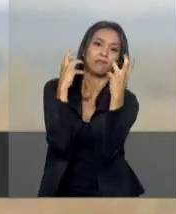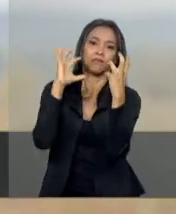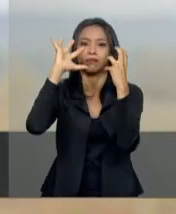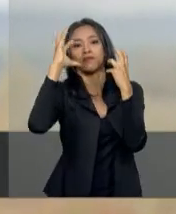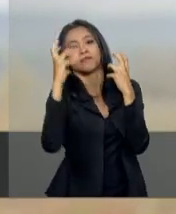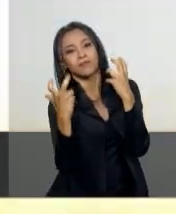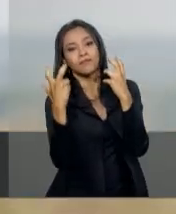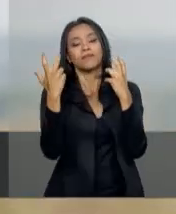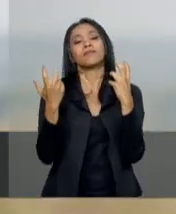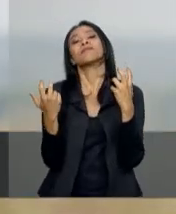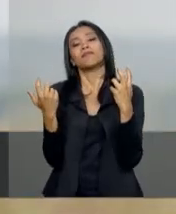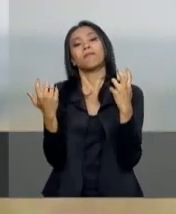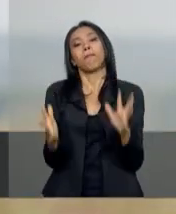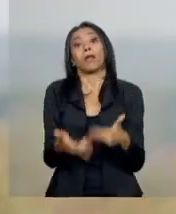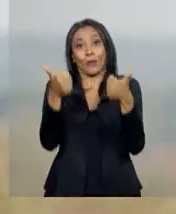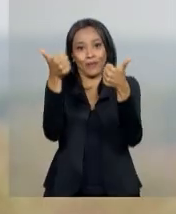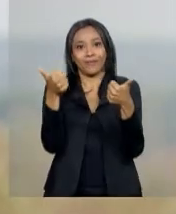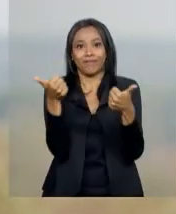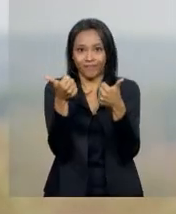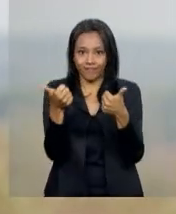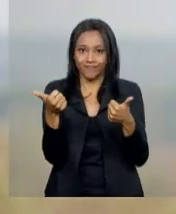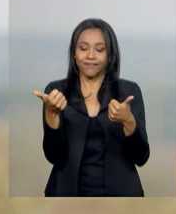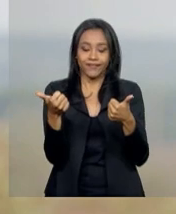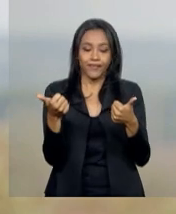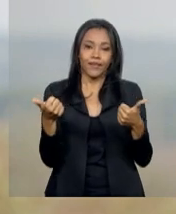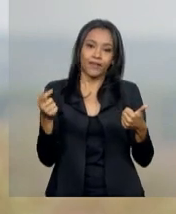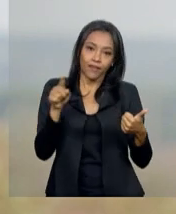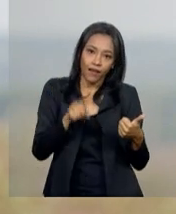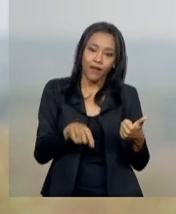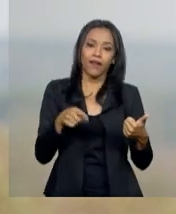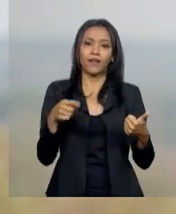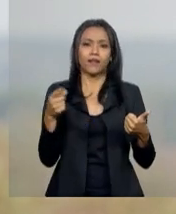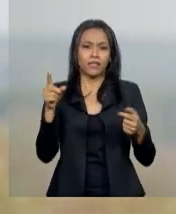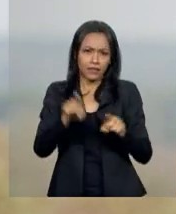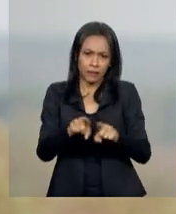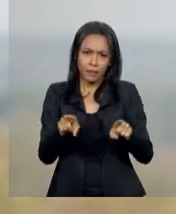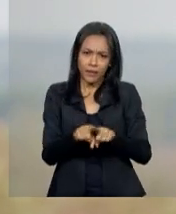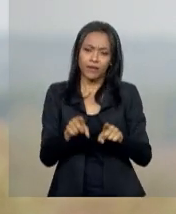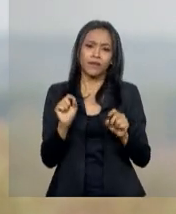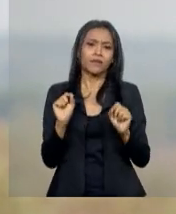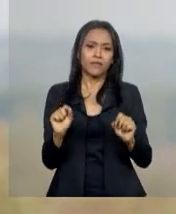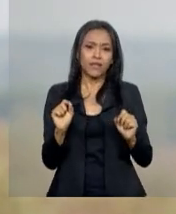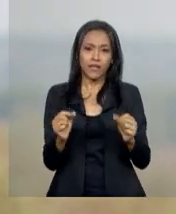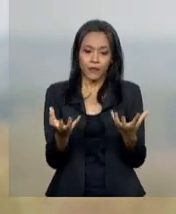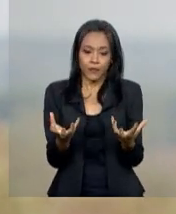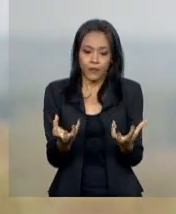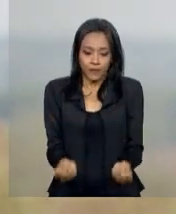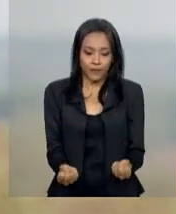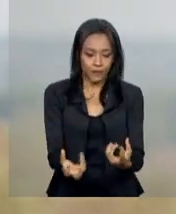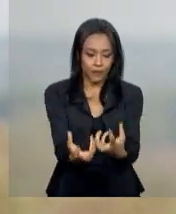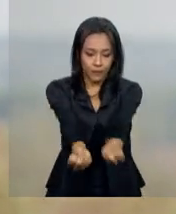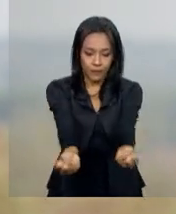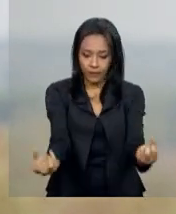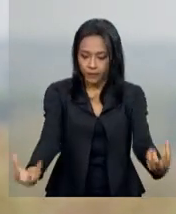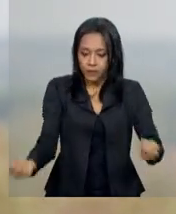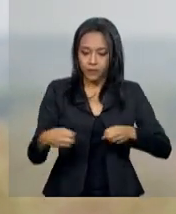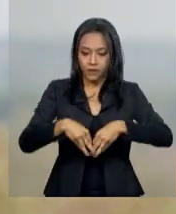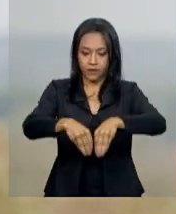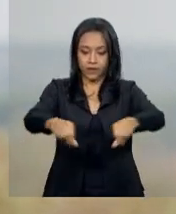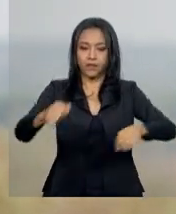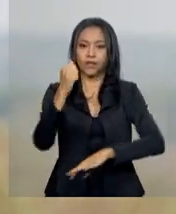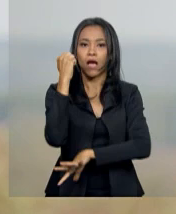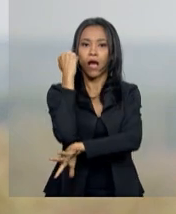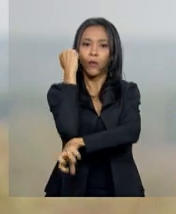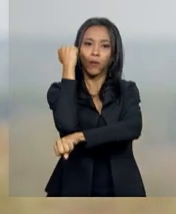arbustos e melhorando não é tanto a questão de carbono que está sendo absorvido no solo né não o uso